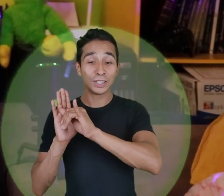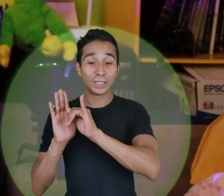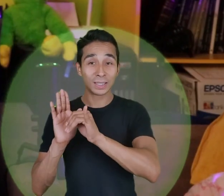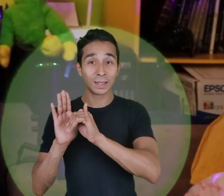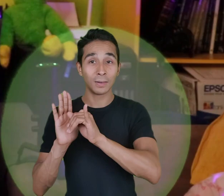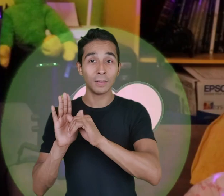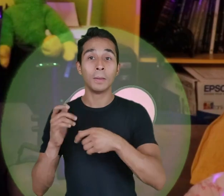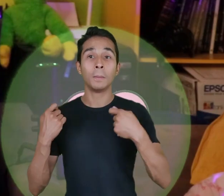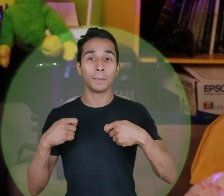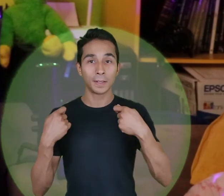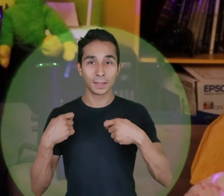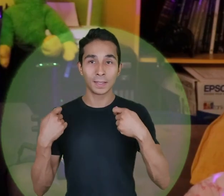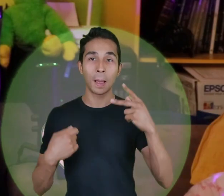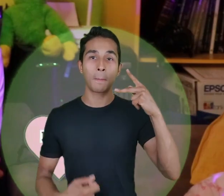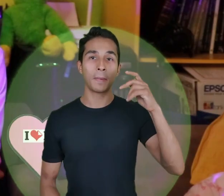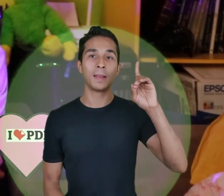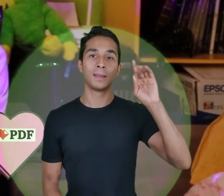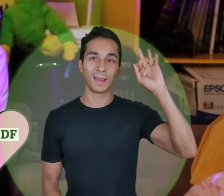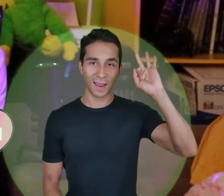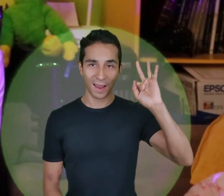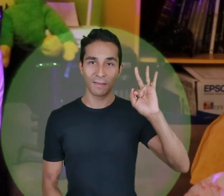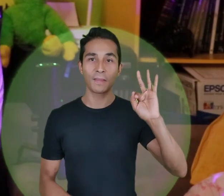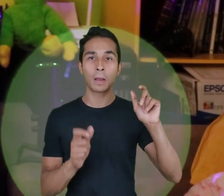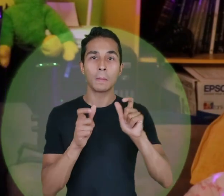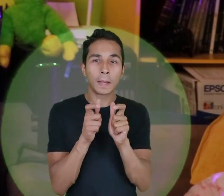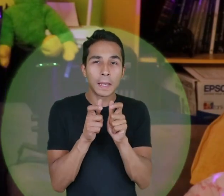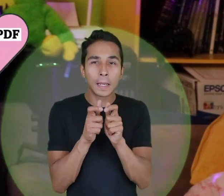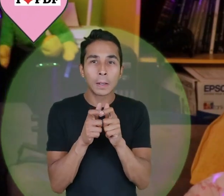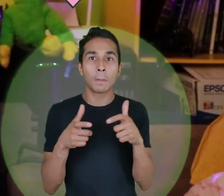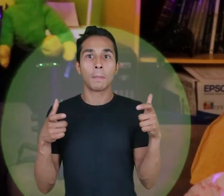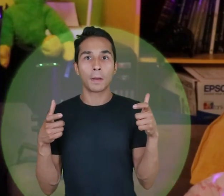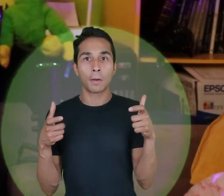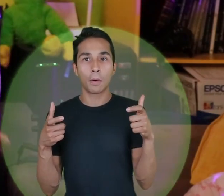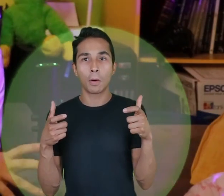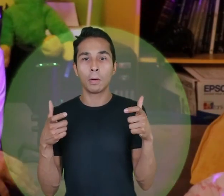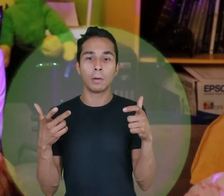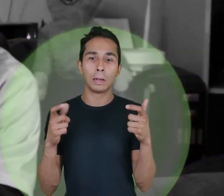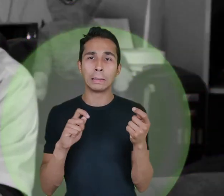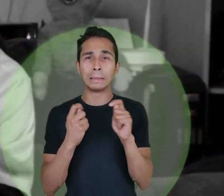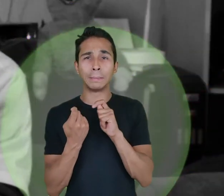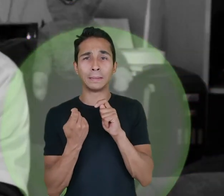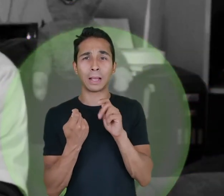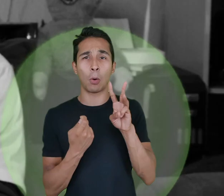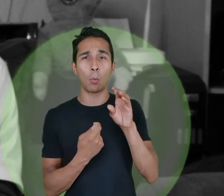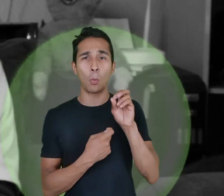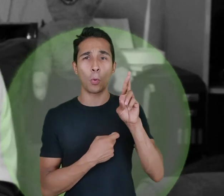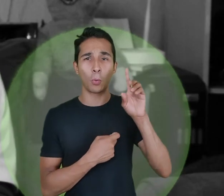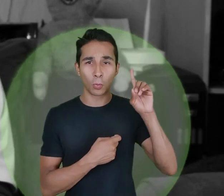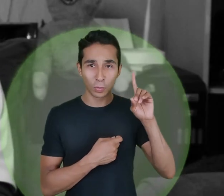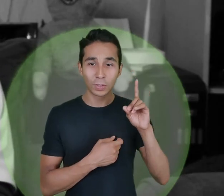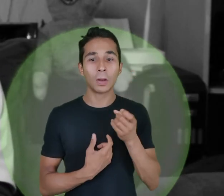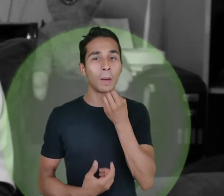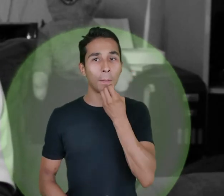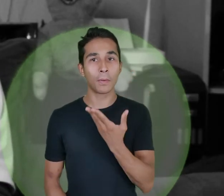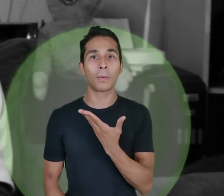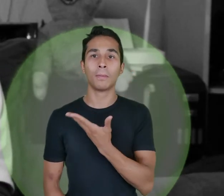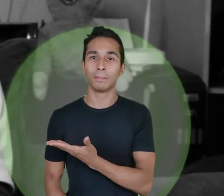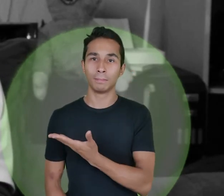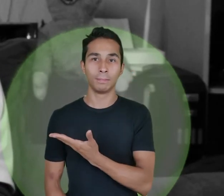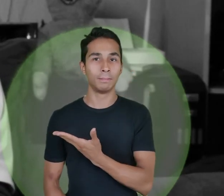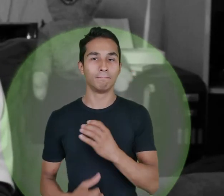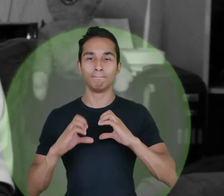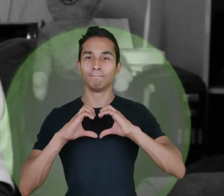editar essas coisas, você precisa, tipo, diminuir o tamanho do PDF, unir o PDF, transformar o PDF em Word. O cara que criou I Love